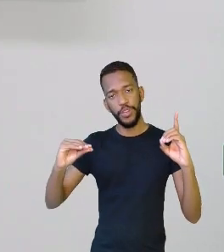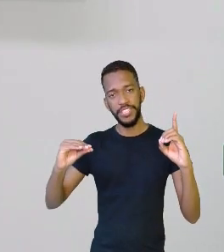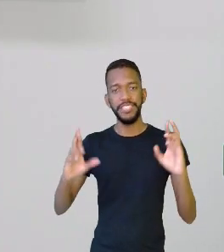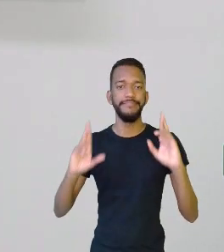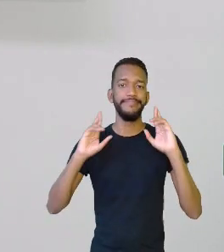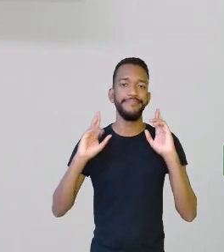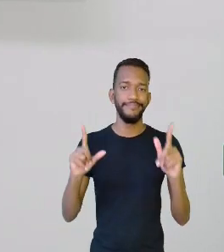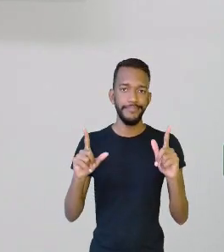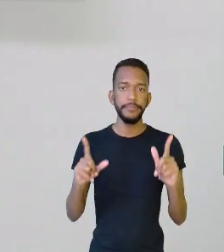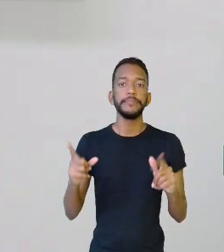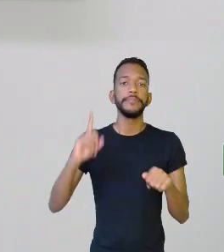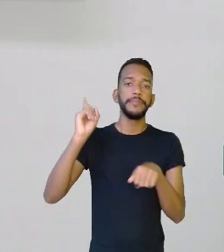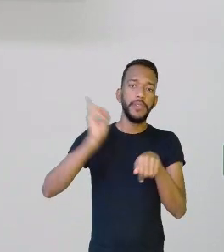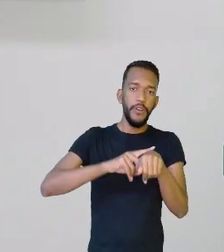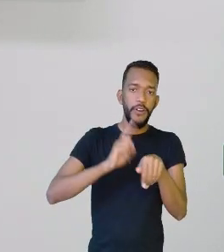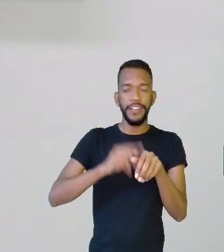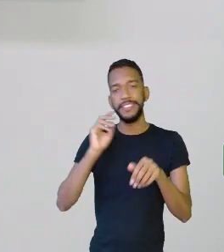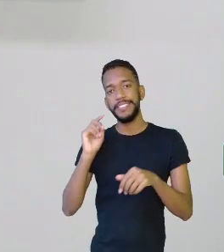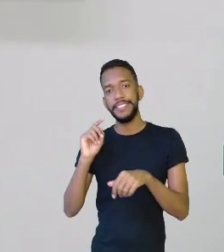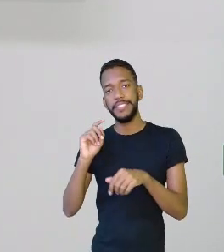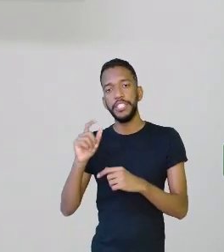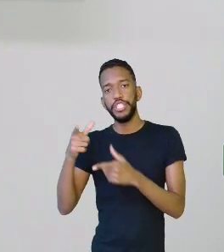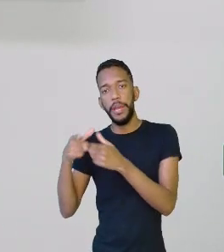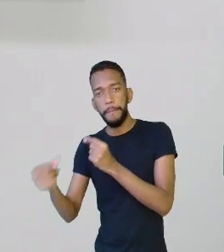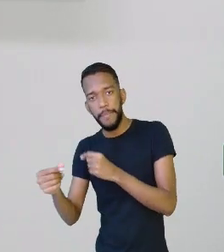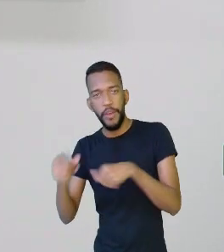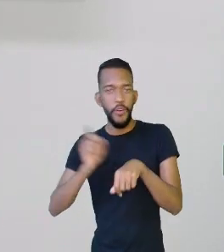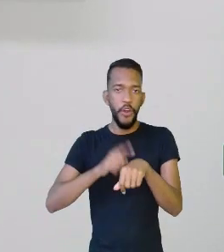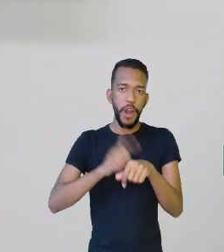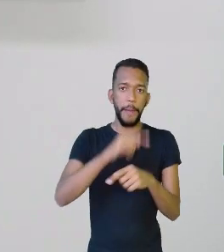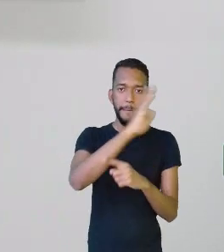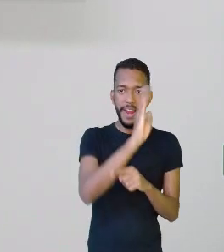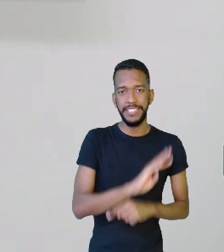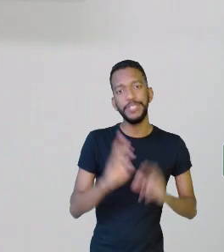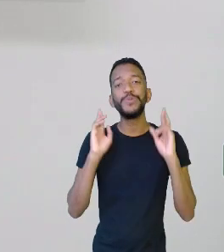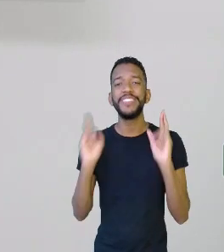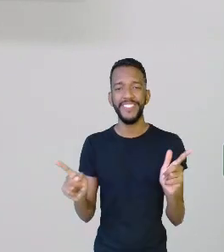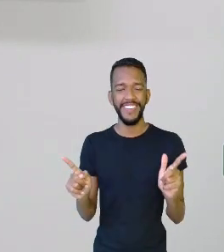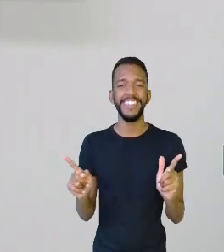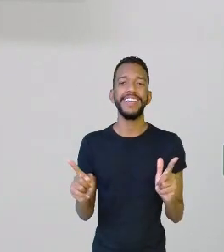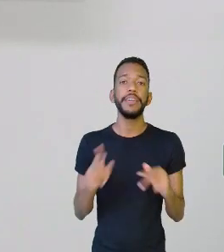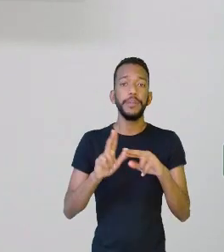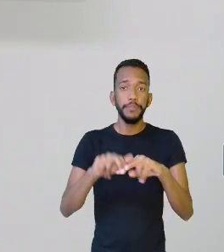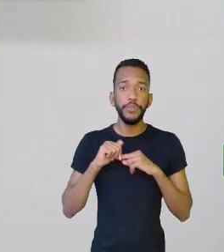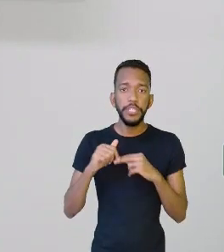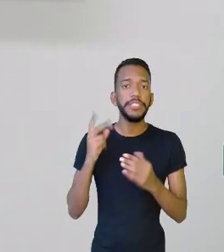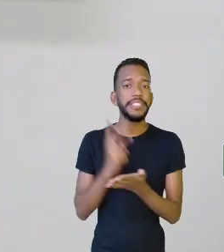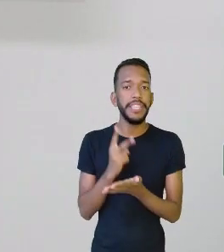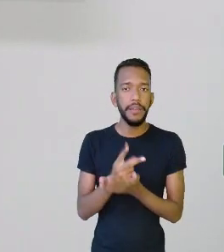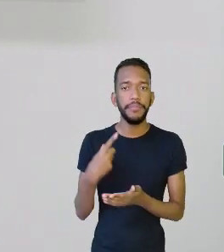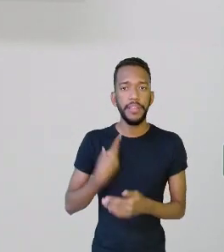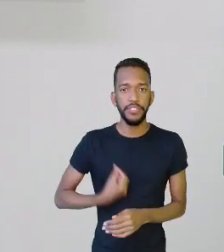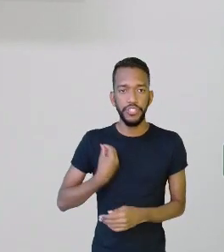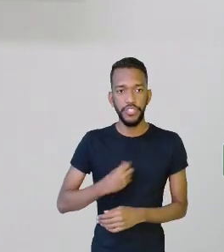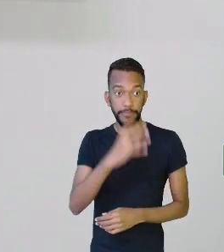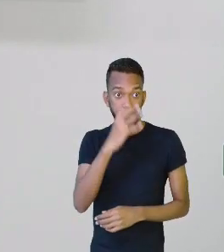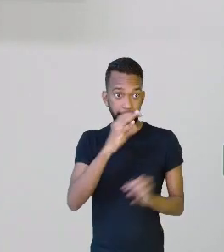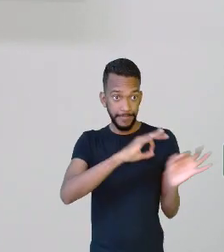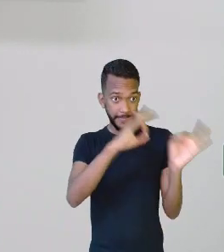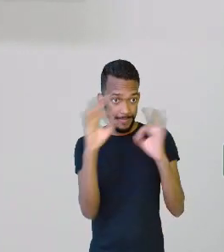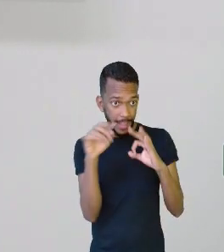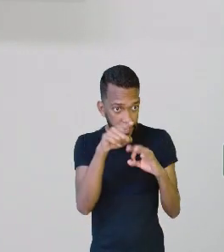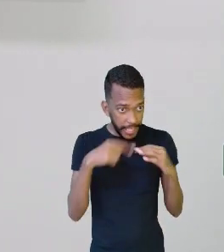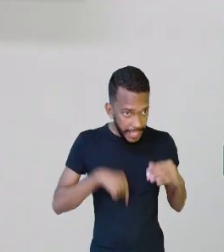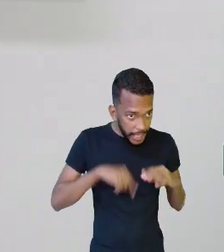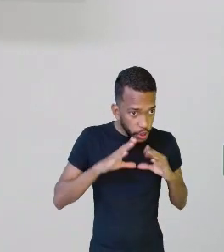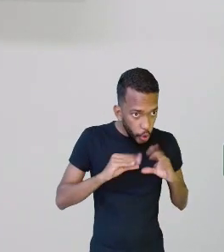entre o horário do Japão e o horário do Brasil. Por isso que a maioria das competições que a gente assiste aqui à noite, lá estão